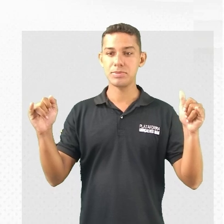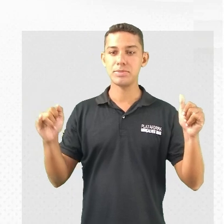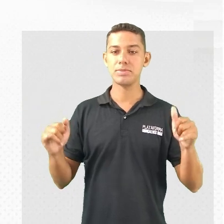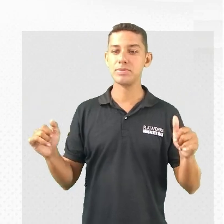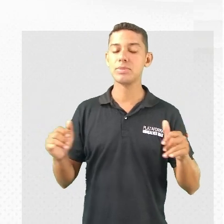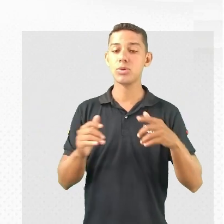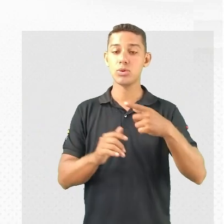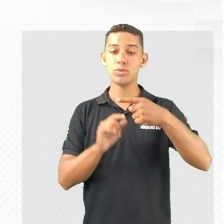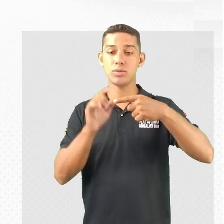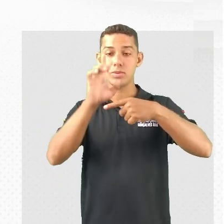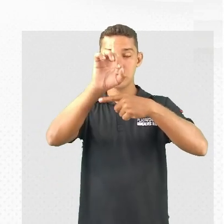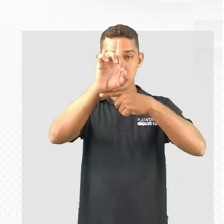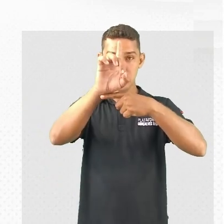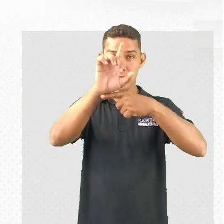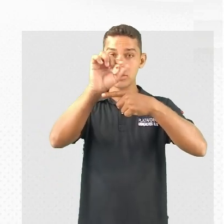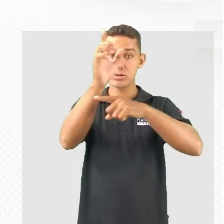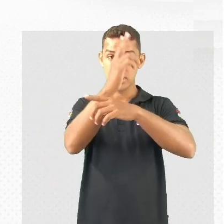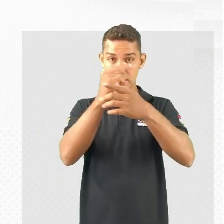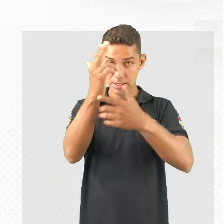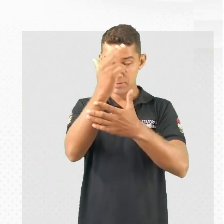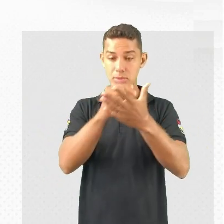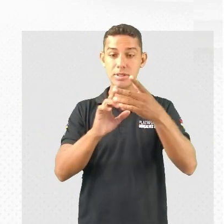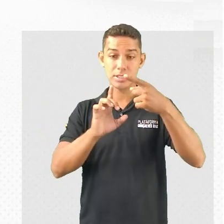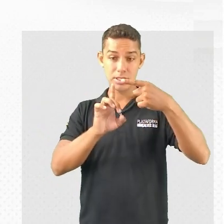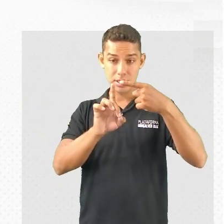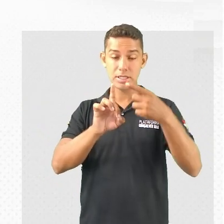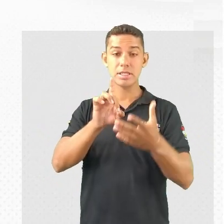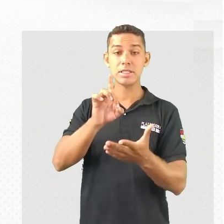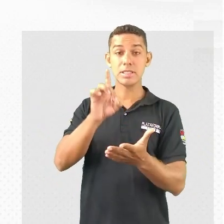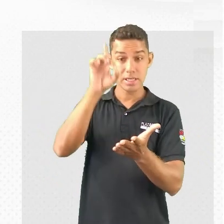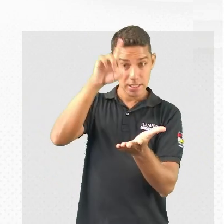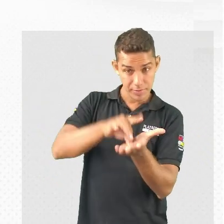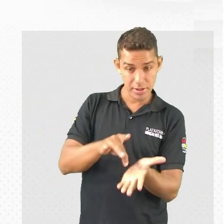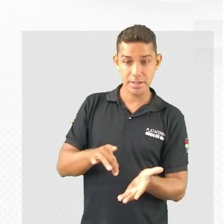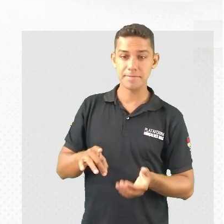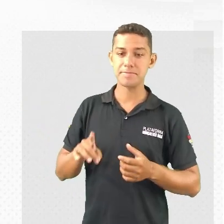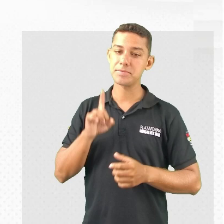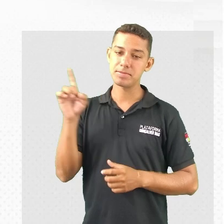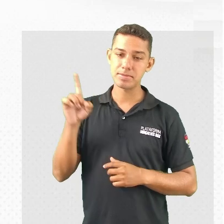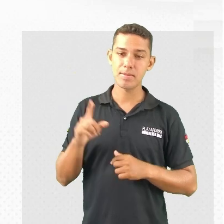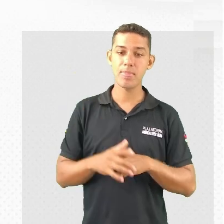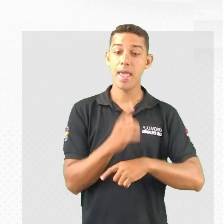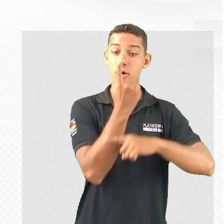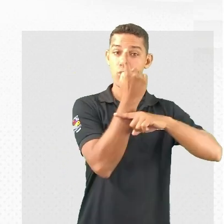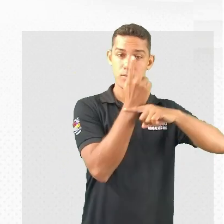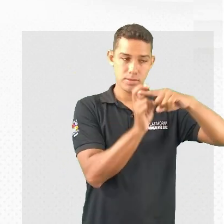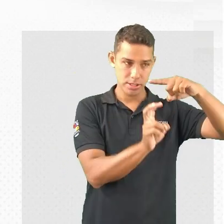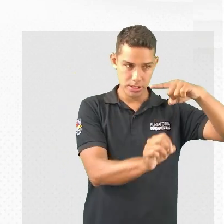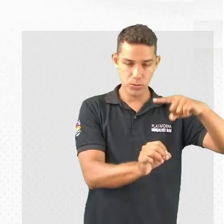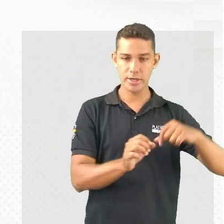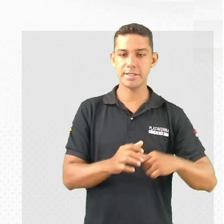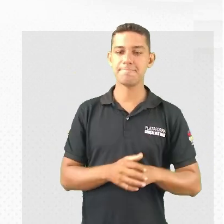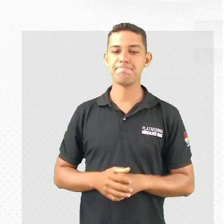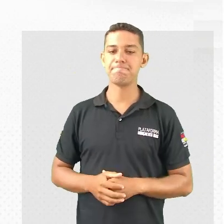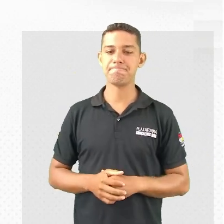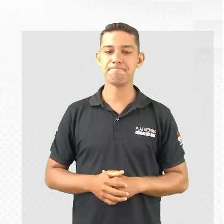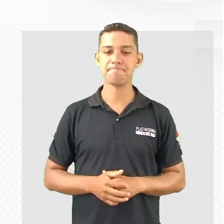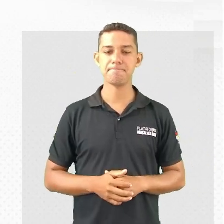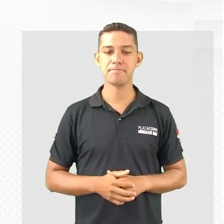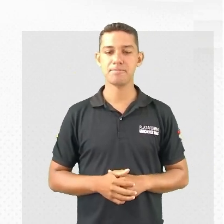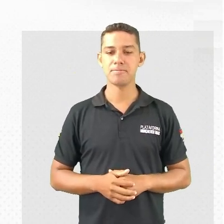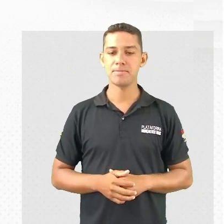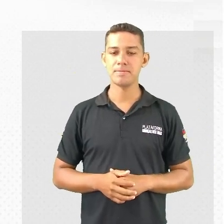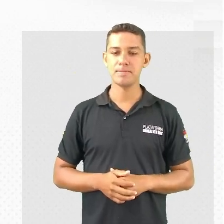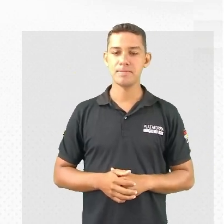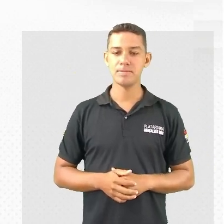sobre a distância real. A escala que ele utilizou é uma escala 1 para 50. Para